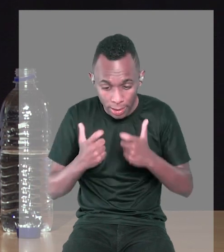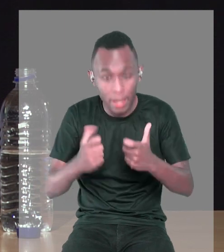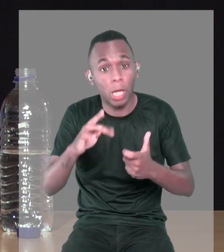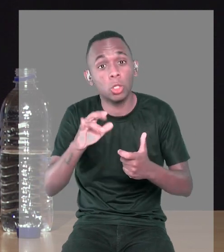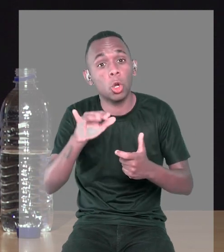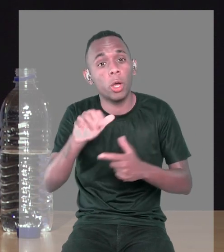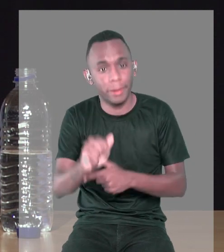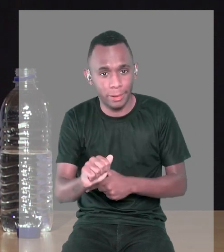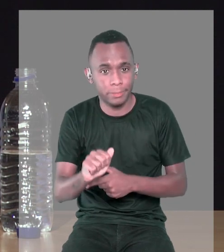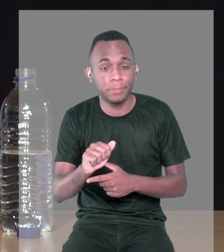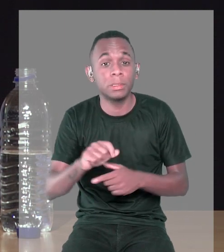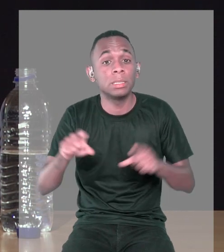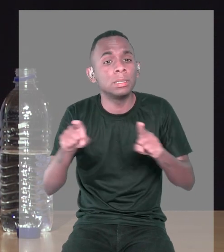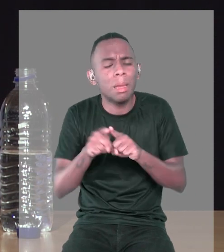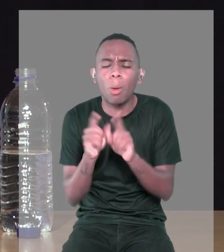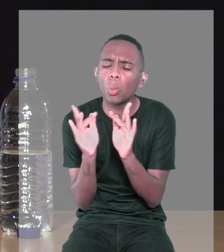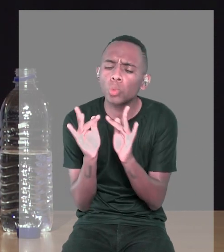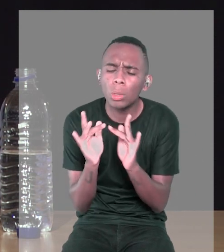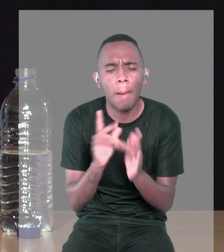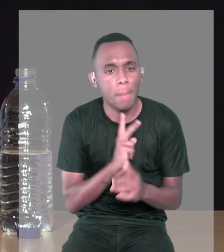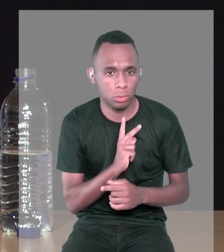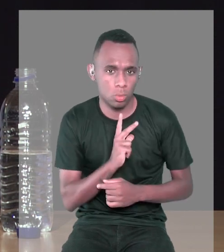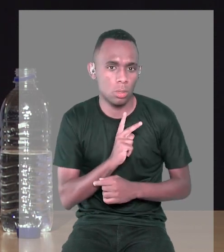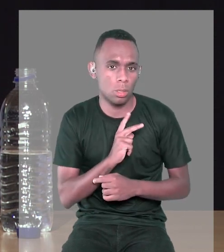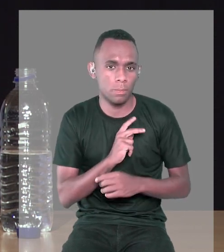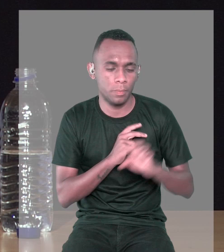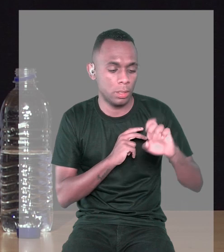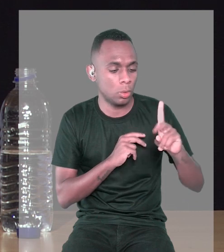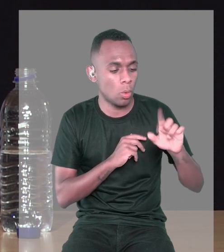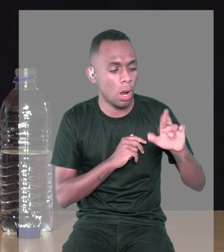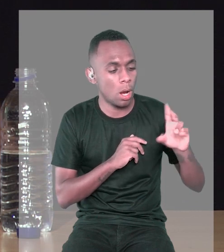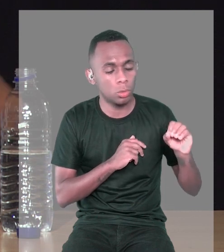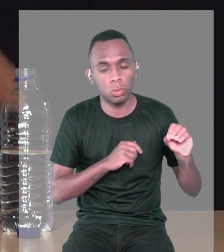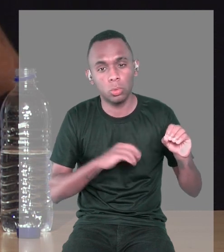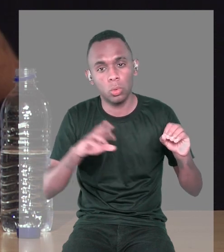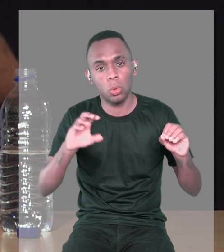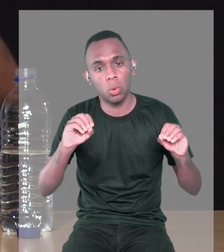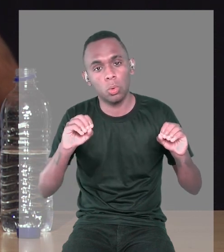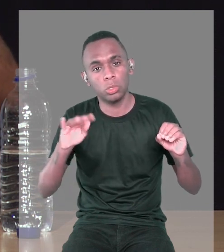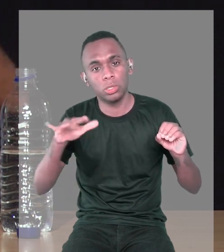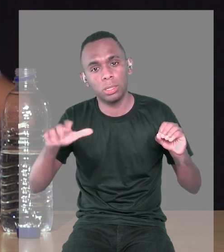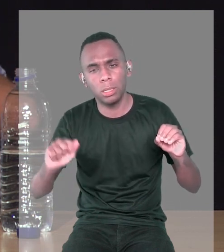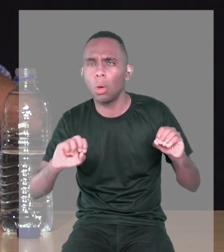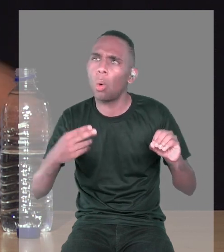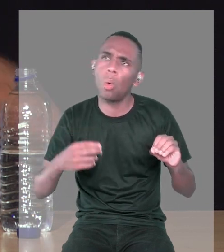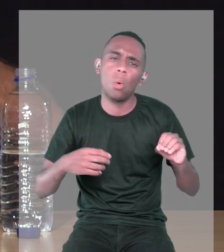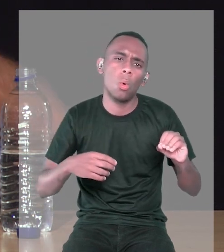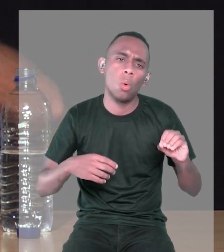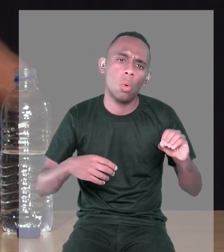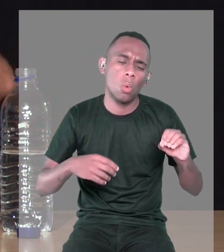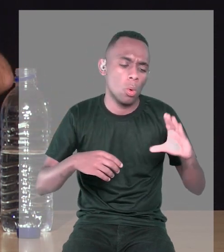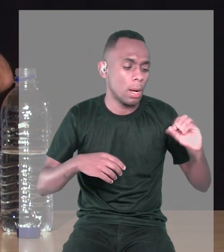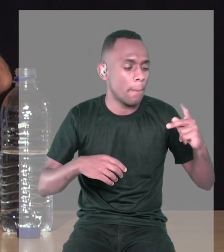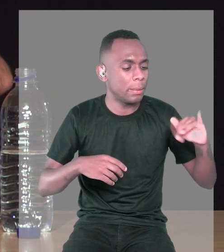de Homero, passando pelas afinidades eletivas de Eduardo e Otília por um lado, ou